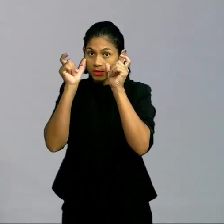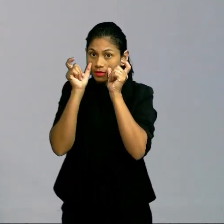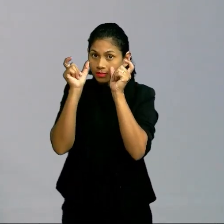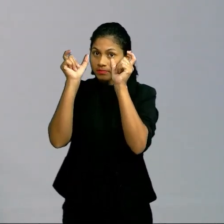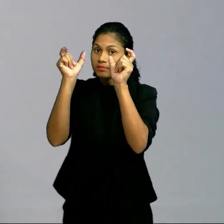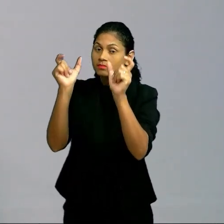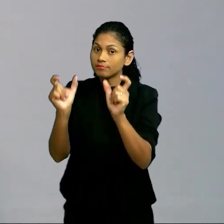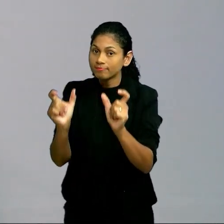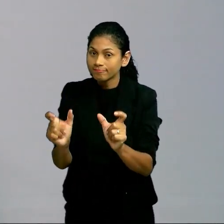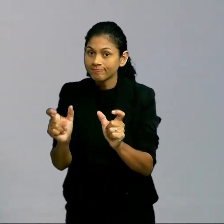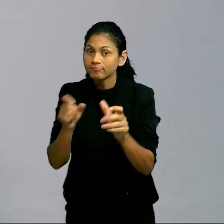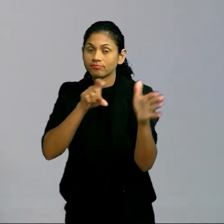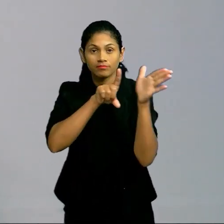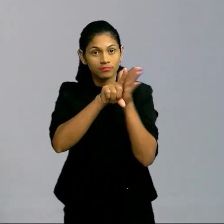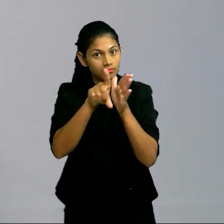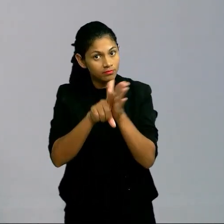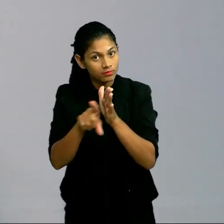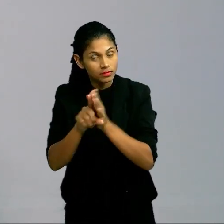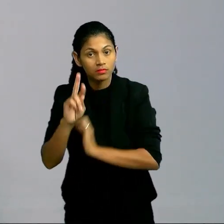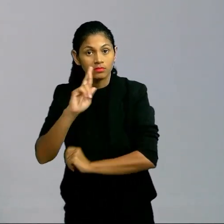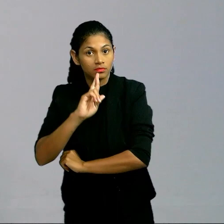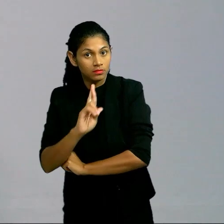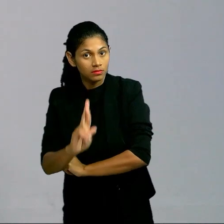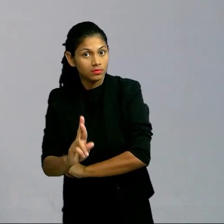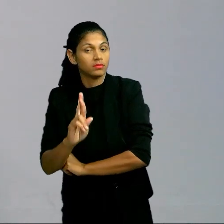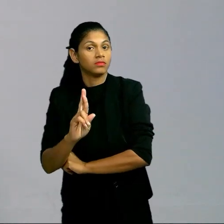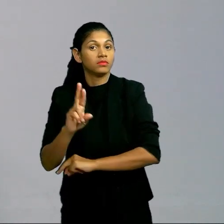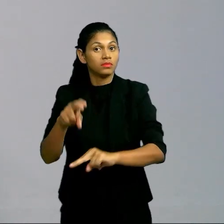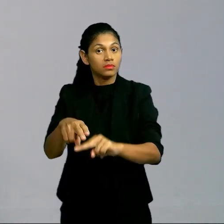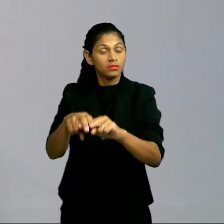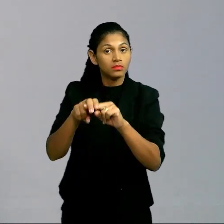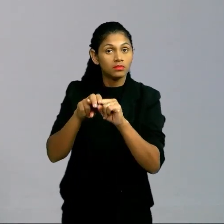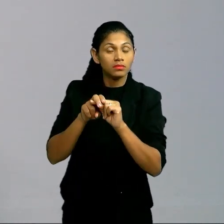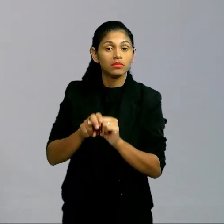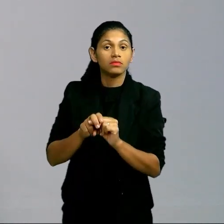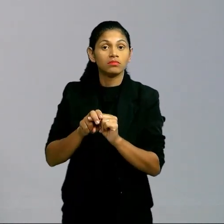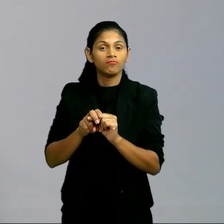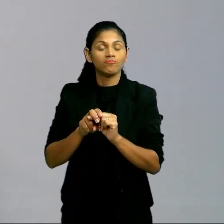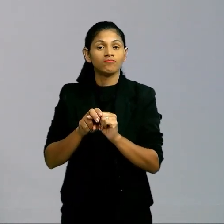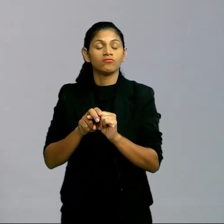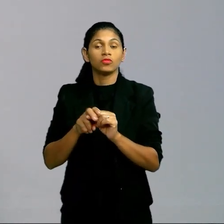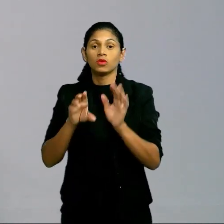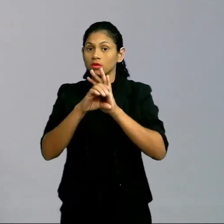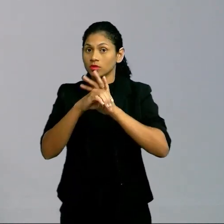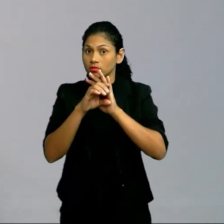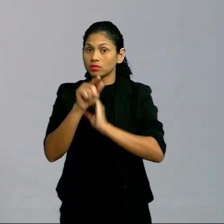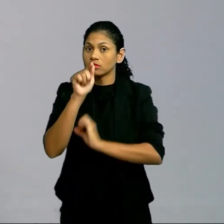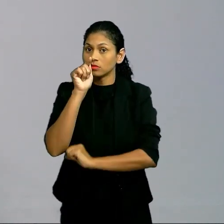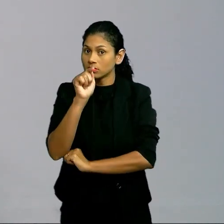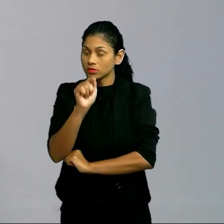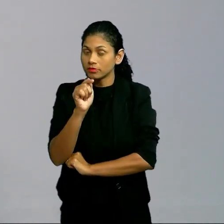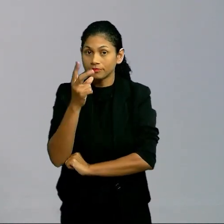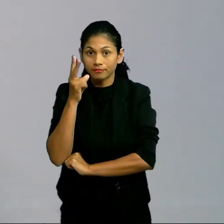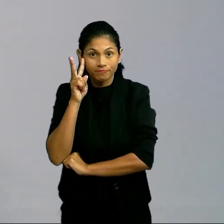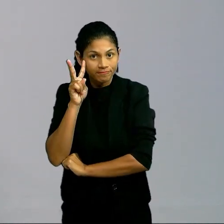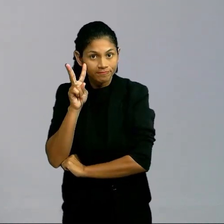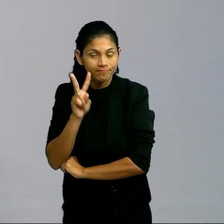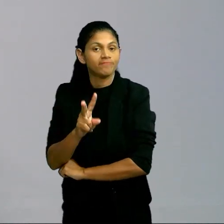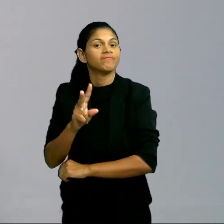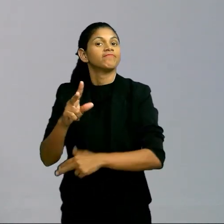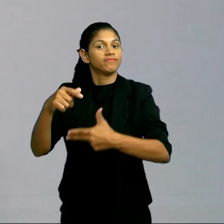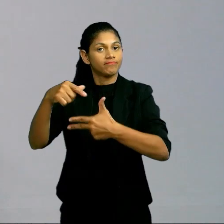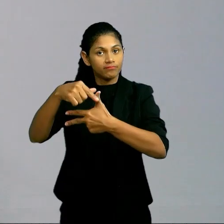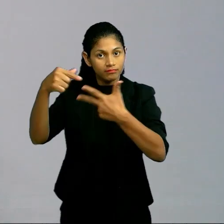bastante atenção nas questões que iremos resolver, pois elas podem ser de conteúdos que você vai ver no Enem,